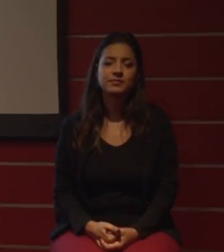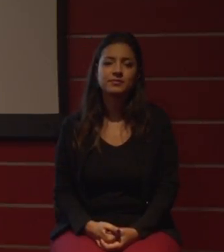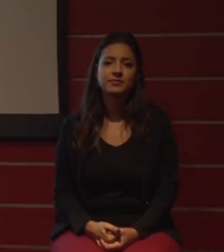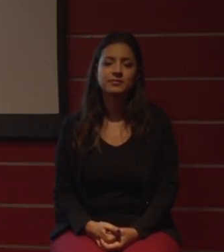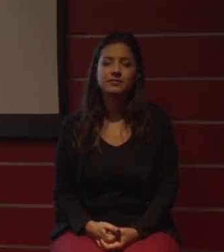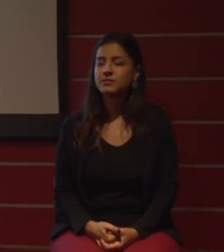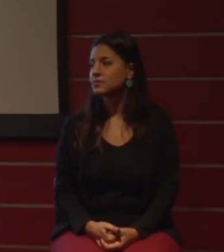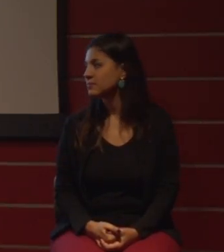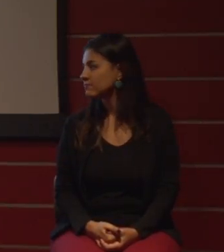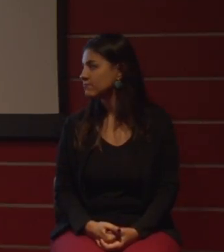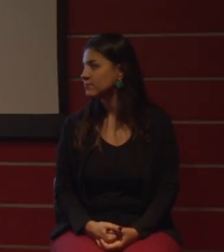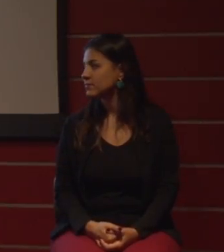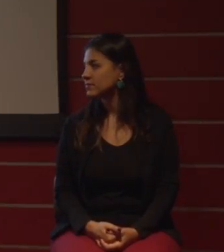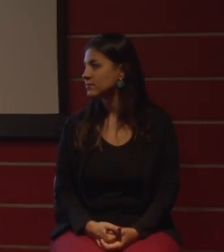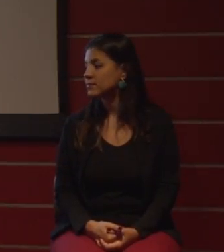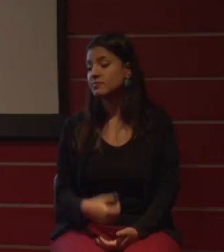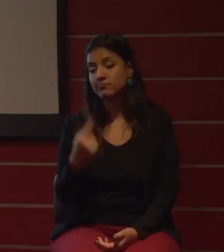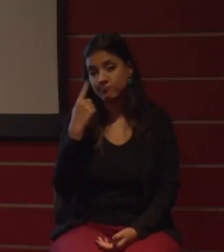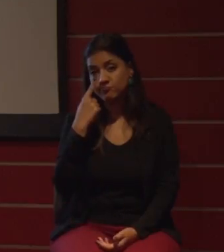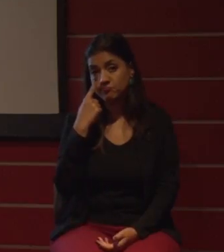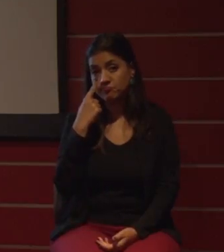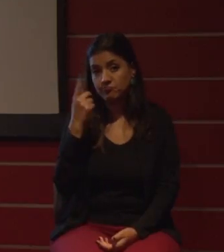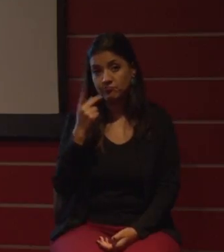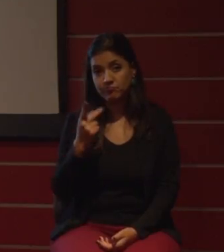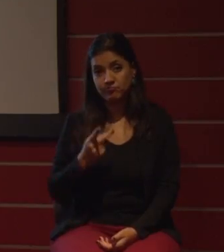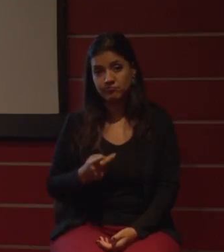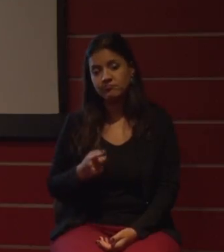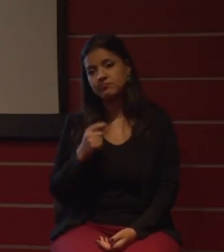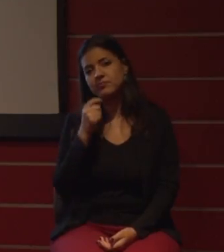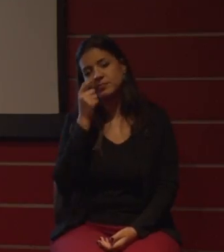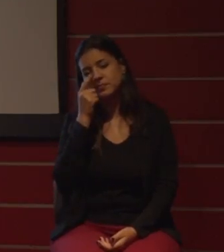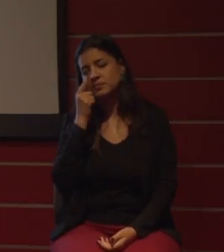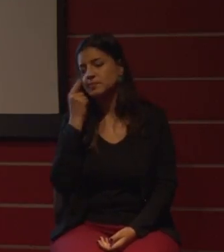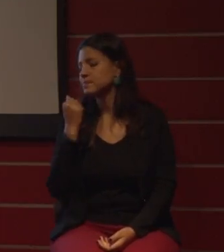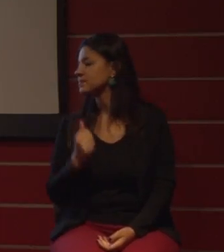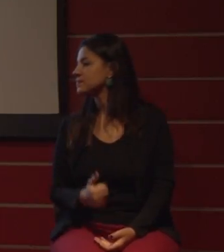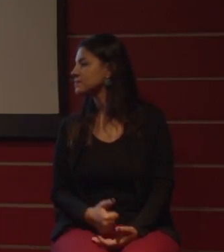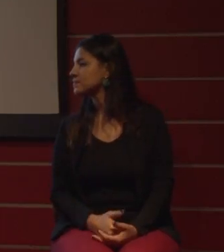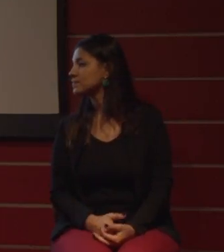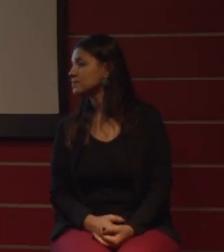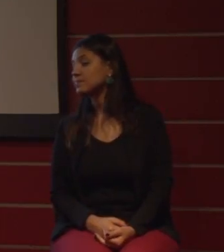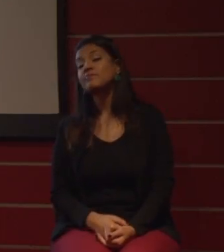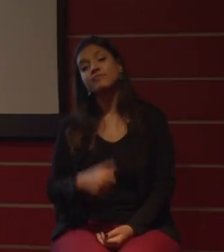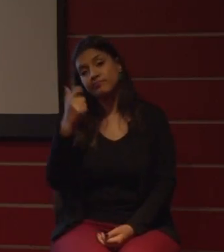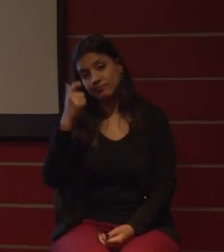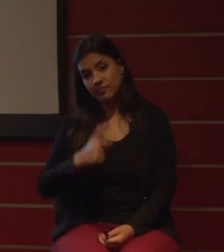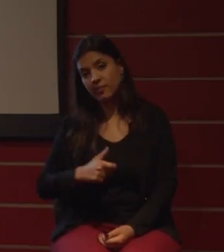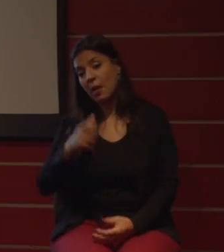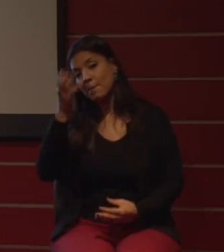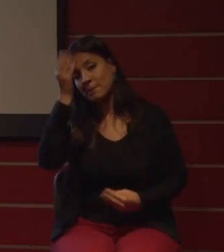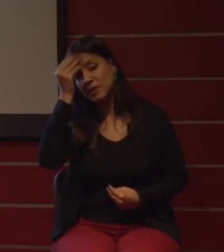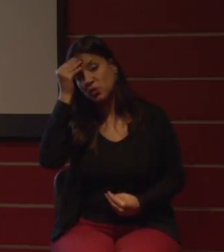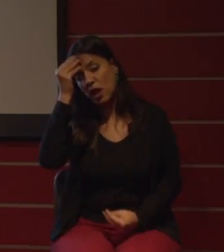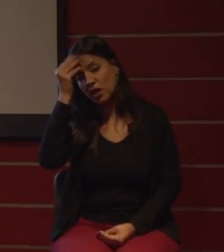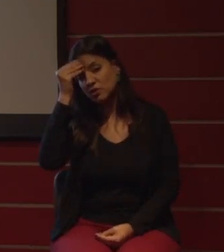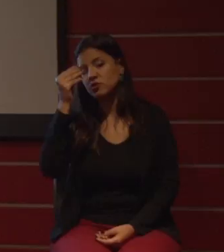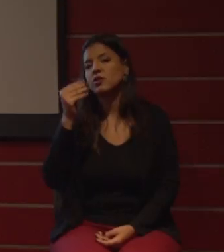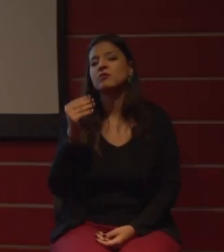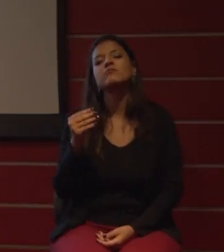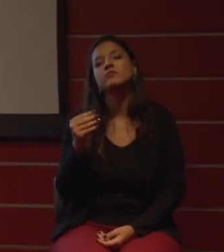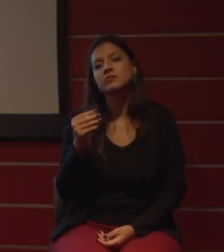o Cadê Deixa eu só achar aqui né a a personagem na yota urura né Eh que